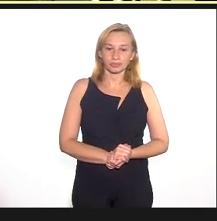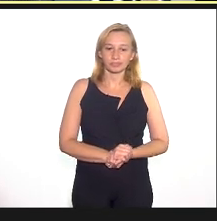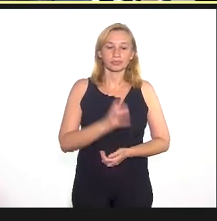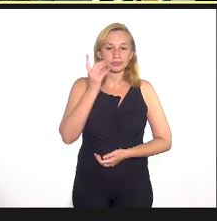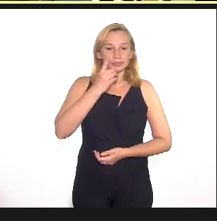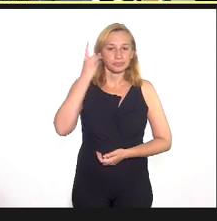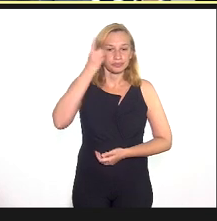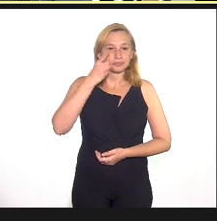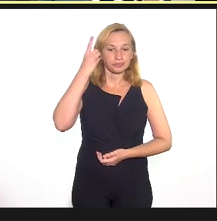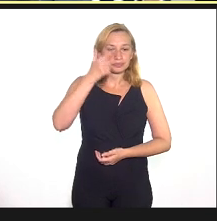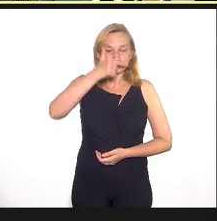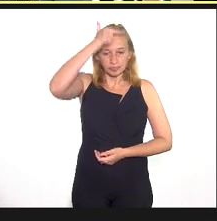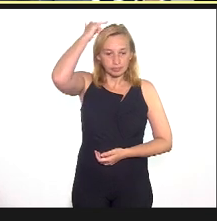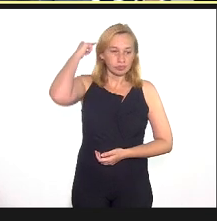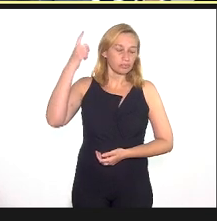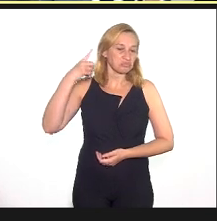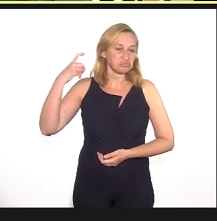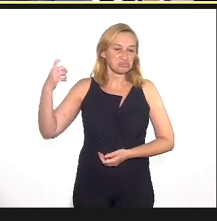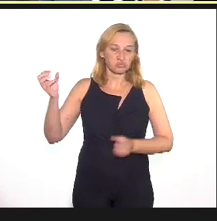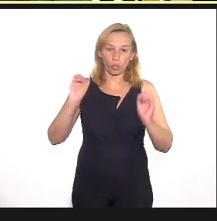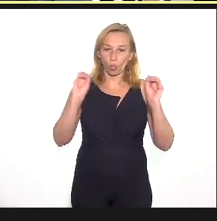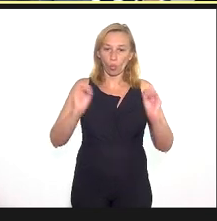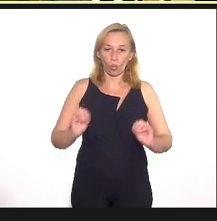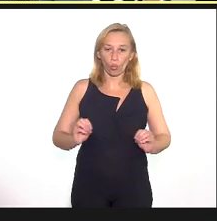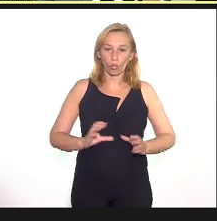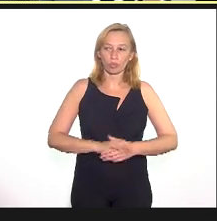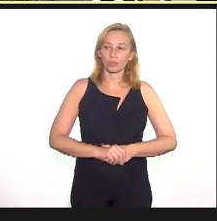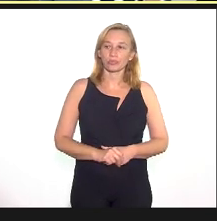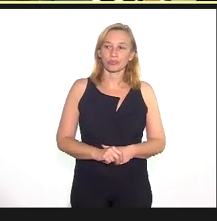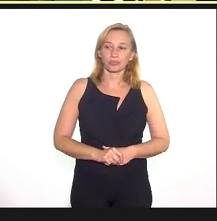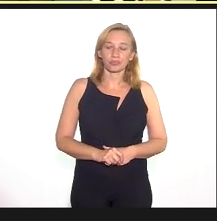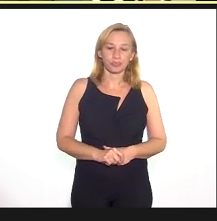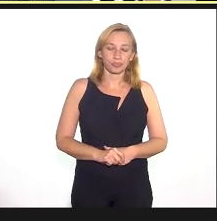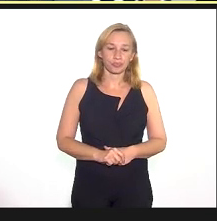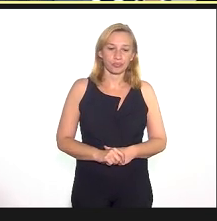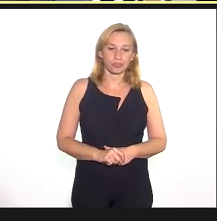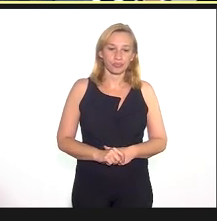Deputado Luiz, está sem som. Deputado Luiz, está sem som.